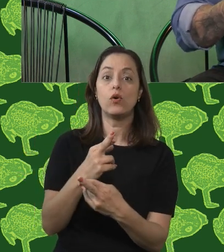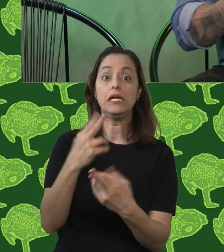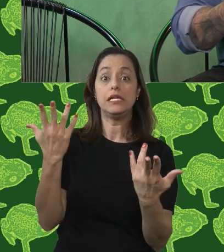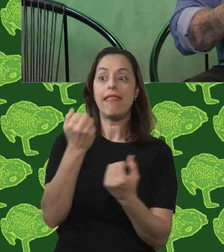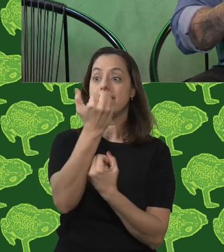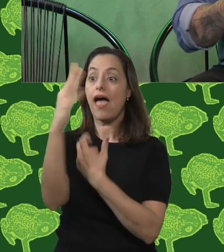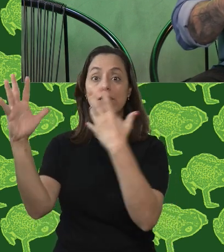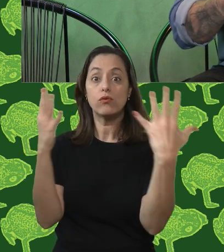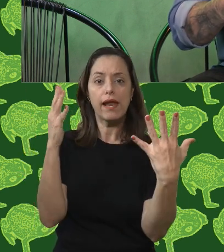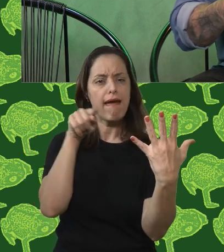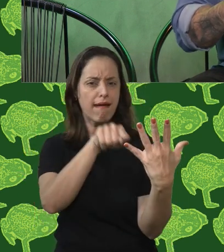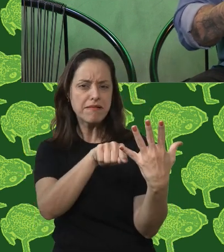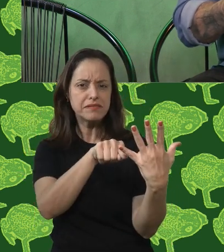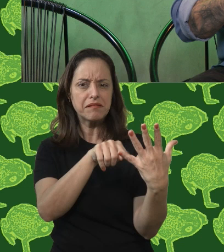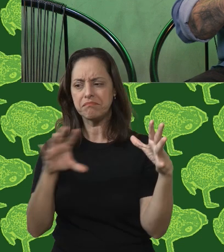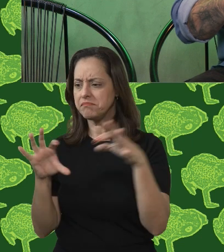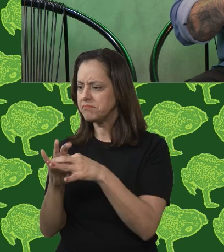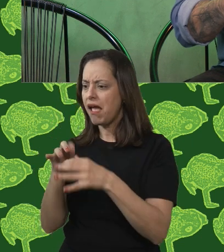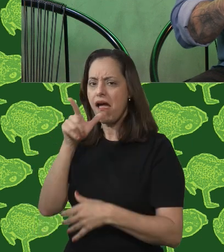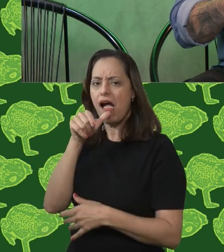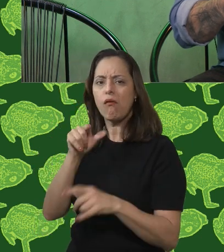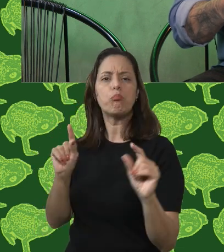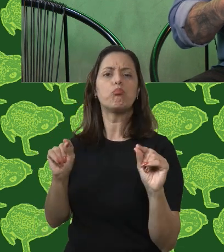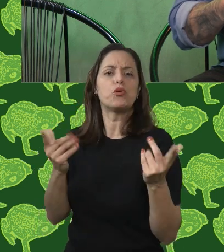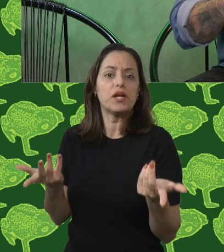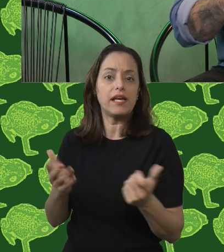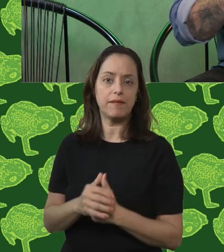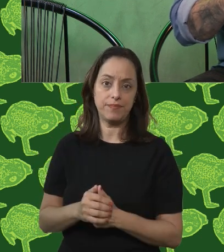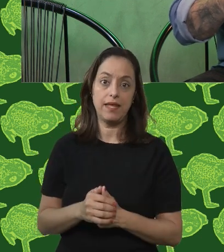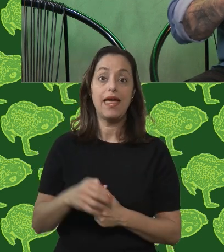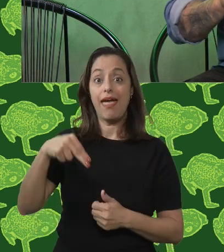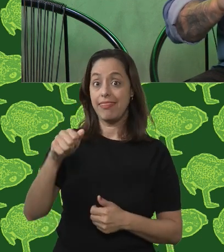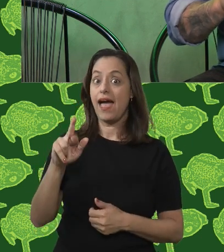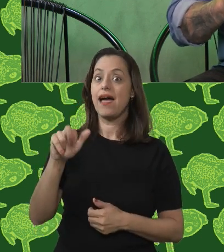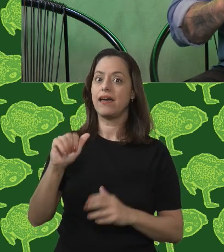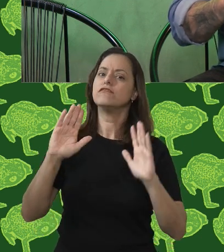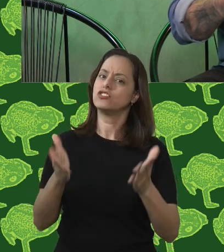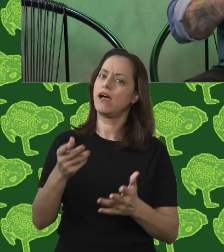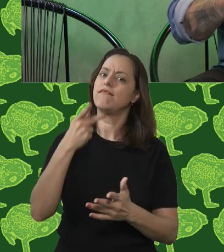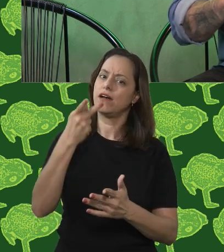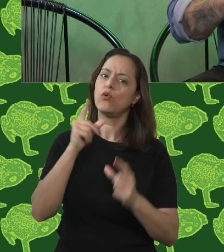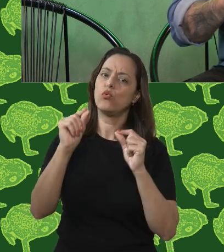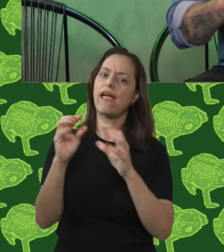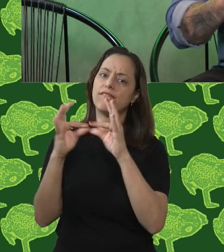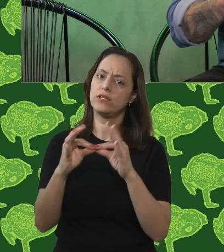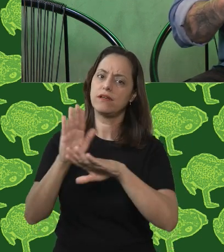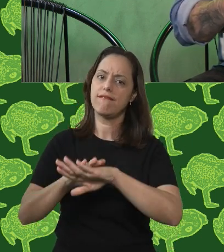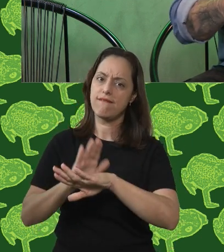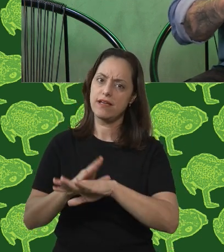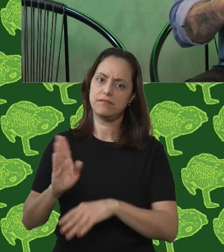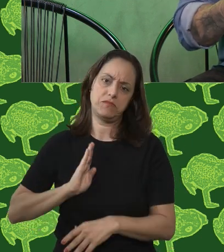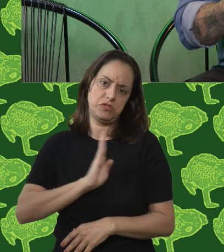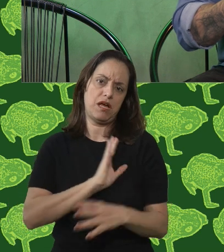né? A Nara começou a live hoje falando da ação que a Fundação fez, e aí a gente queria adentrar ainda mais,